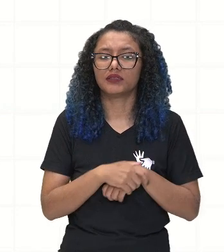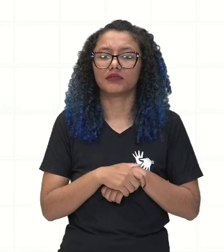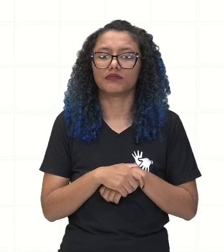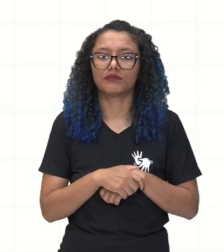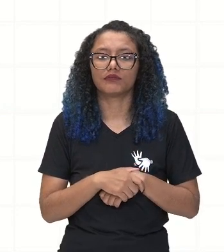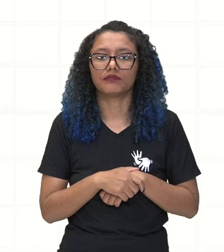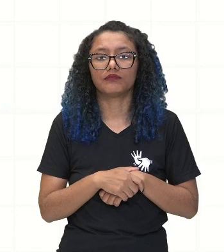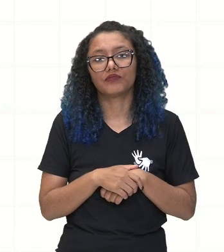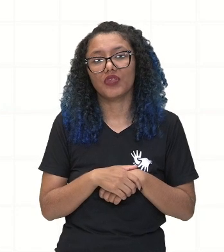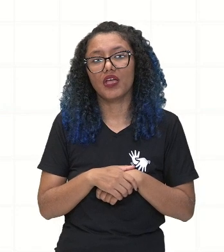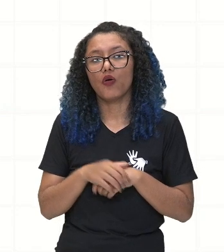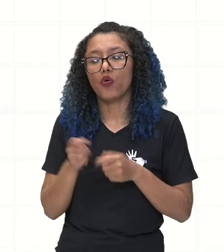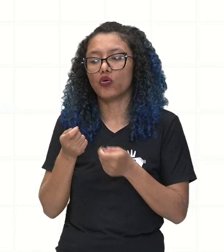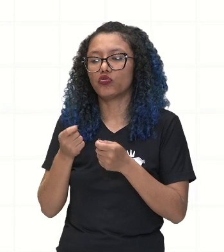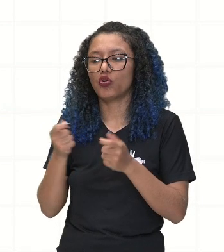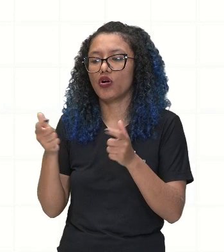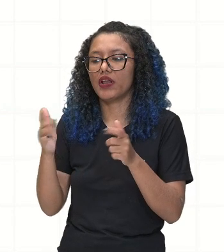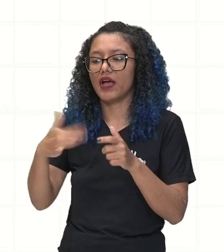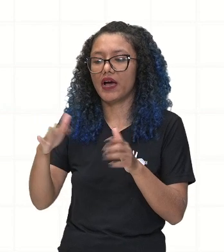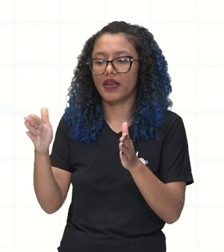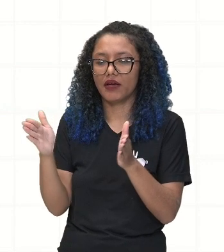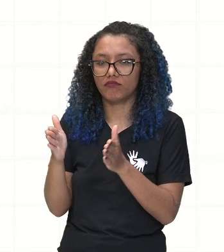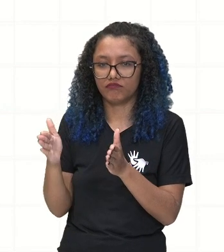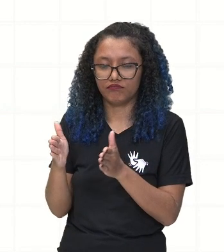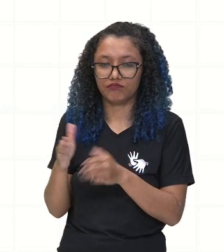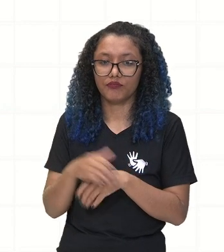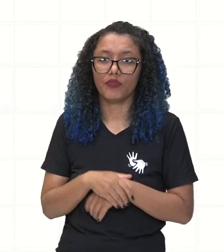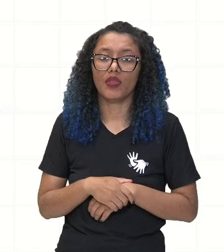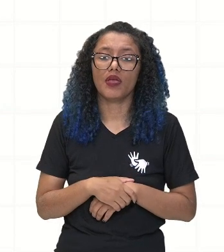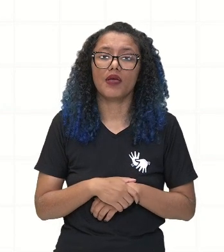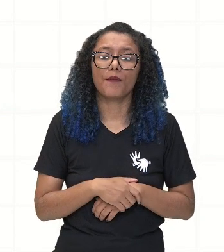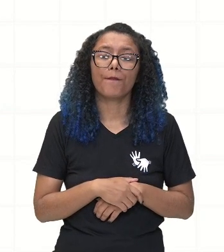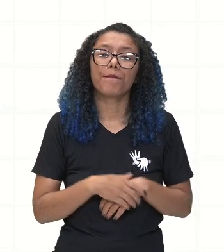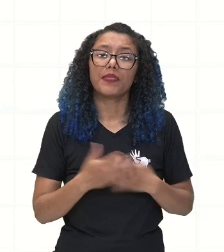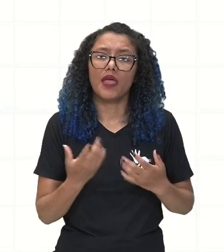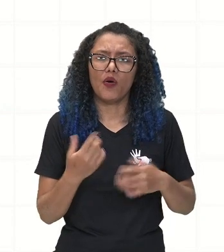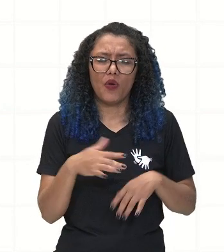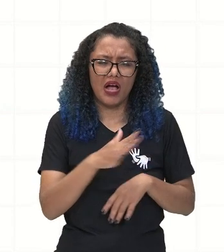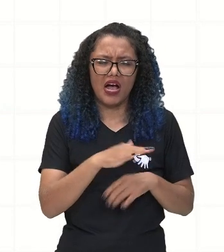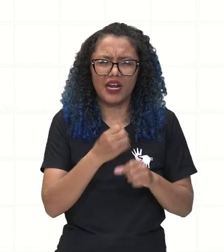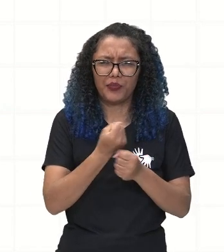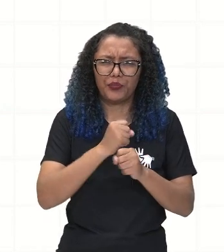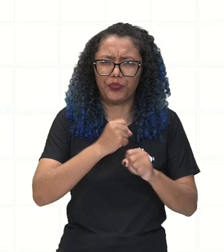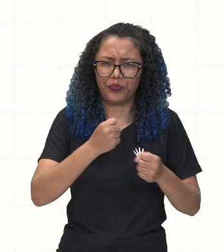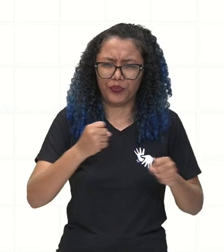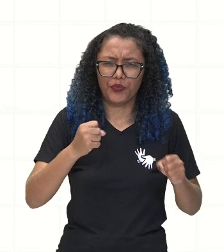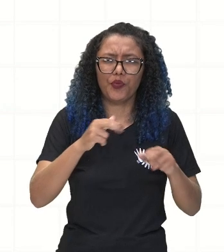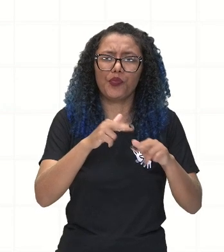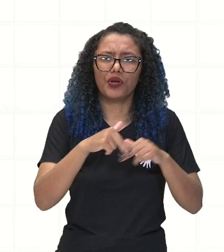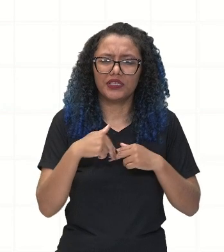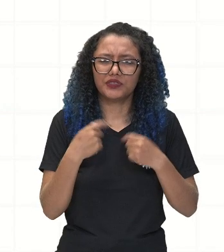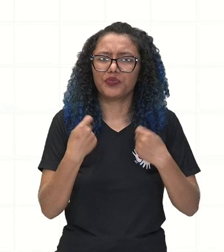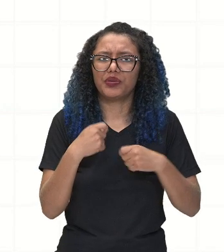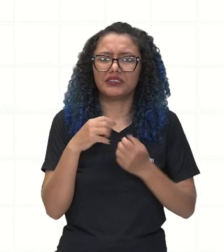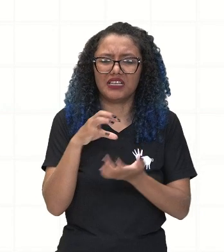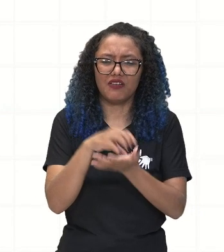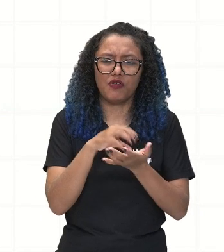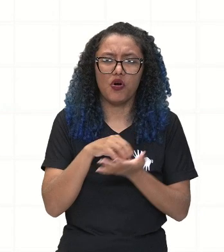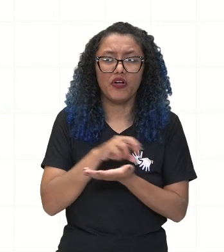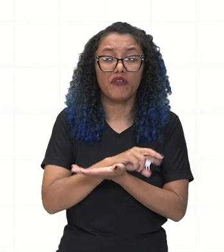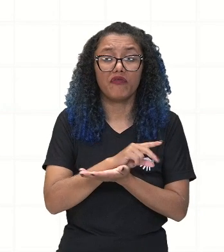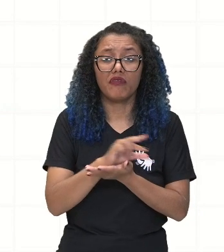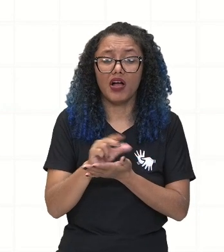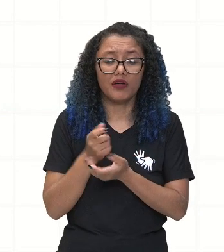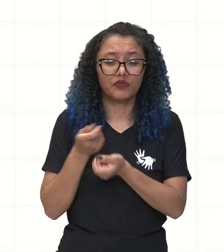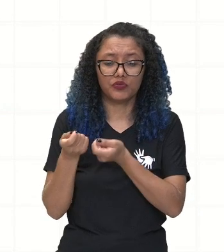os cabildos. Ou seja, como o território era muito grande, era necessário ter vários órgãos administrativos para poder controlar